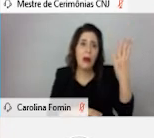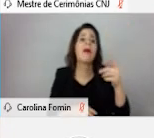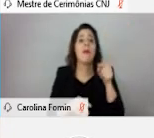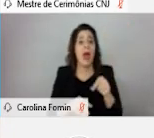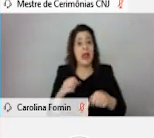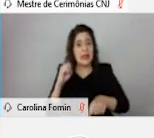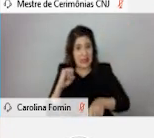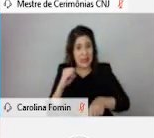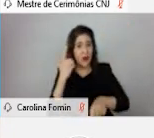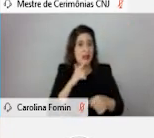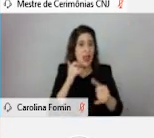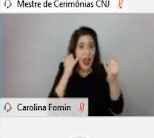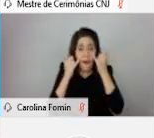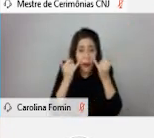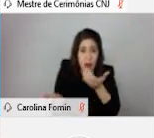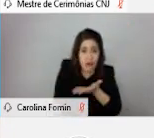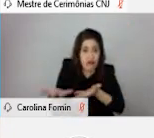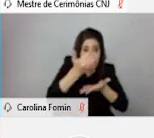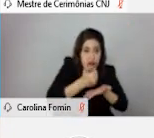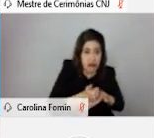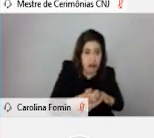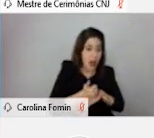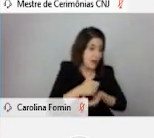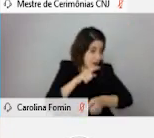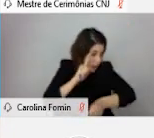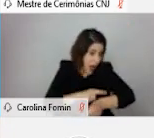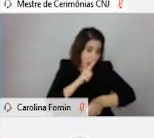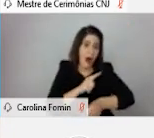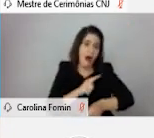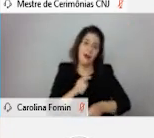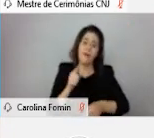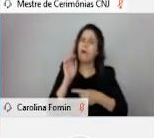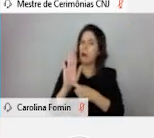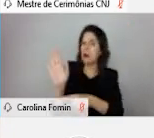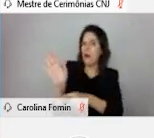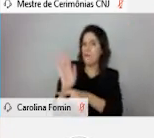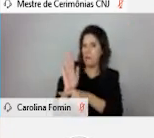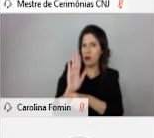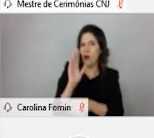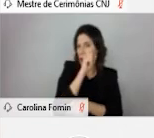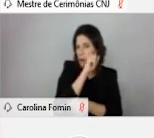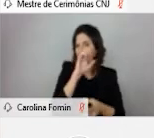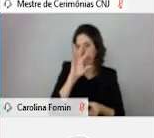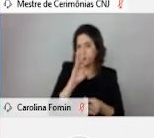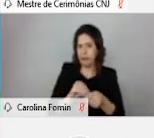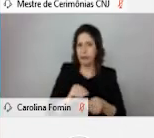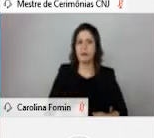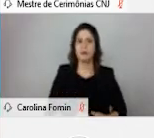o vídeo aqui, vamos ver se ele funciona. É um vídeo rápido.